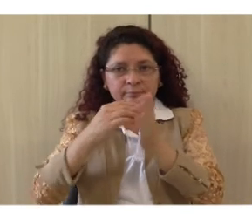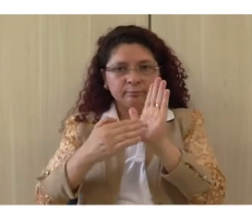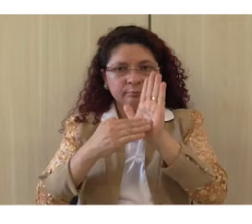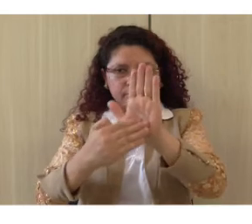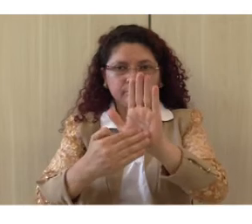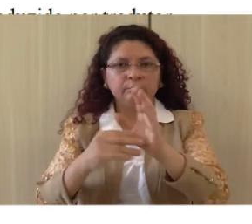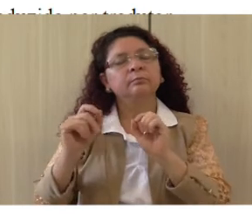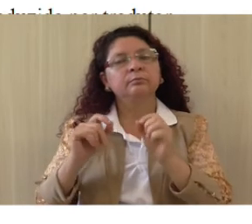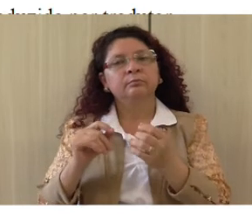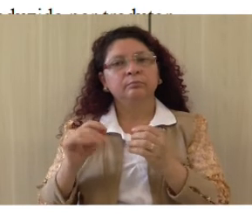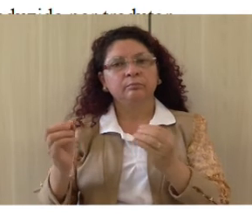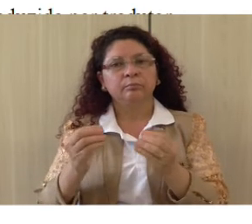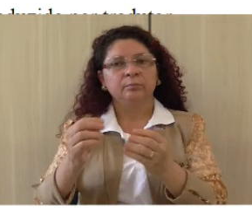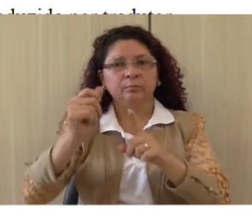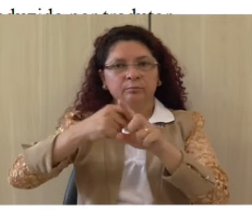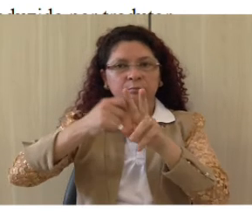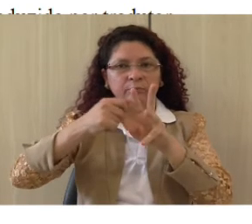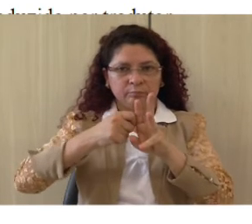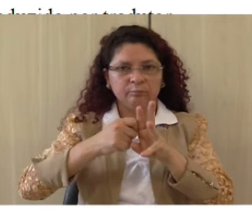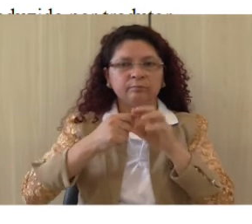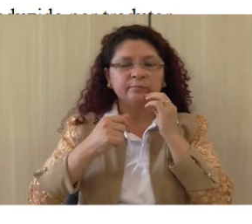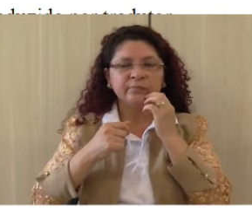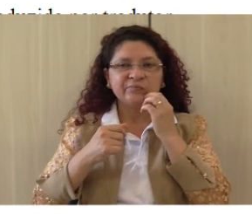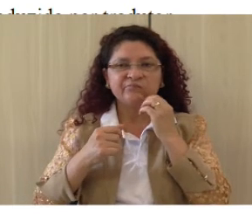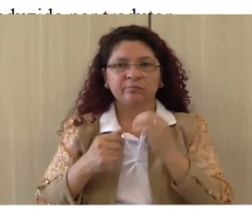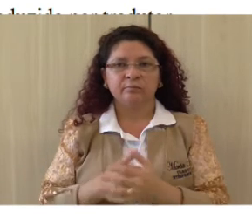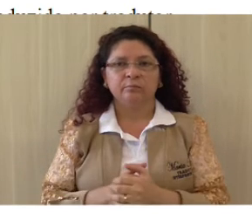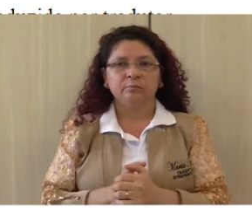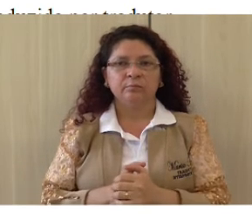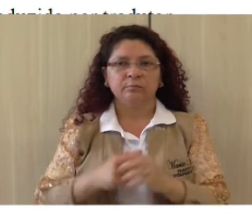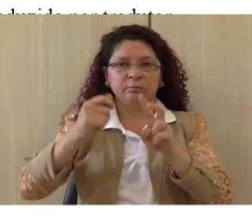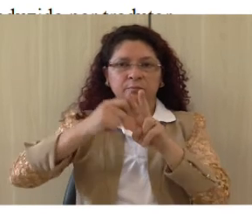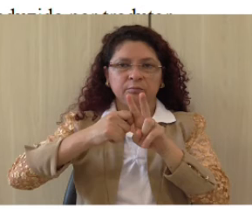cartório, acompanhado dos últimos 3 meses,